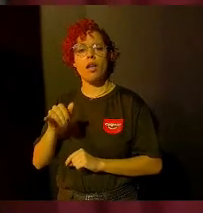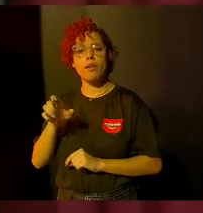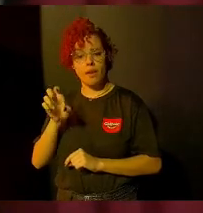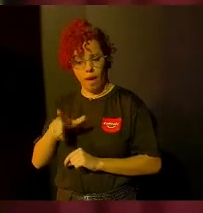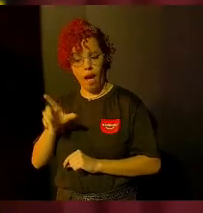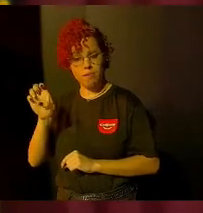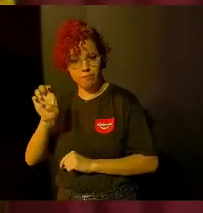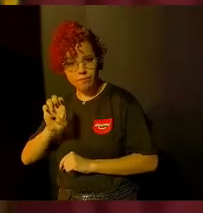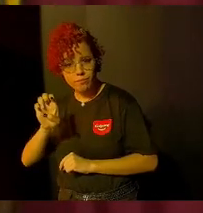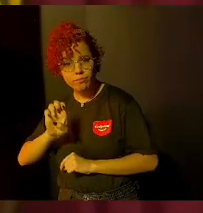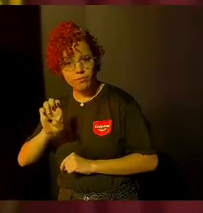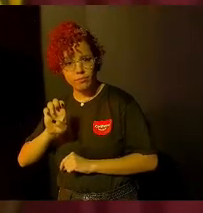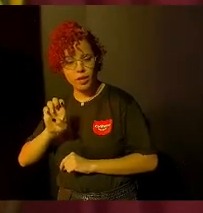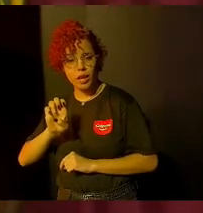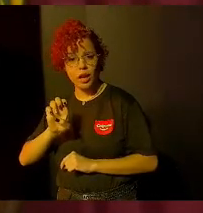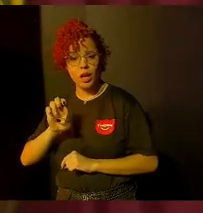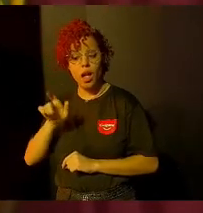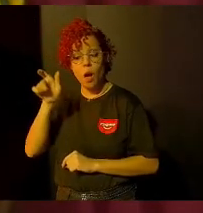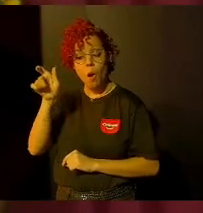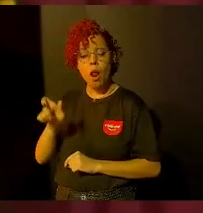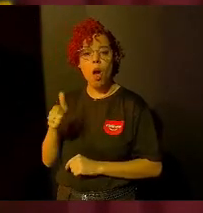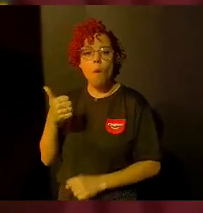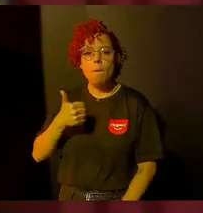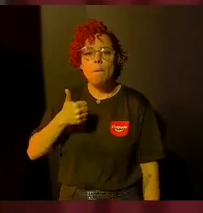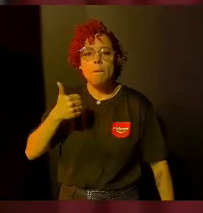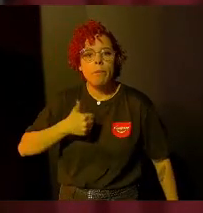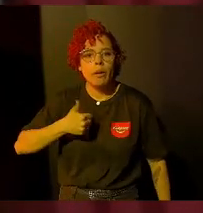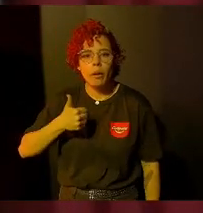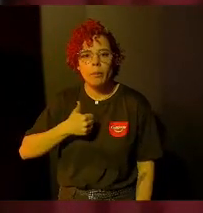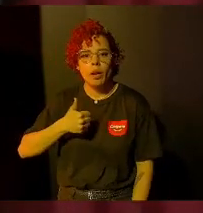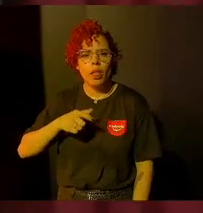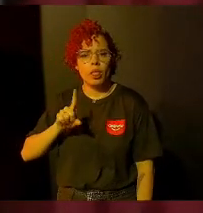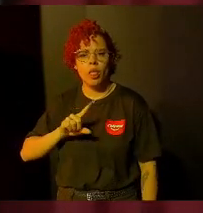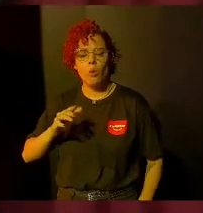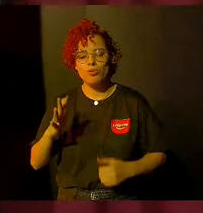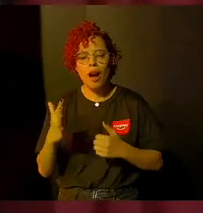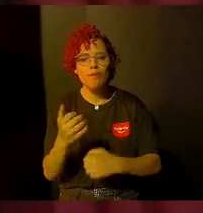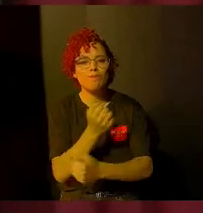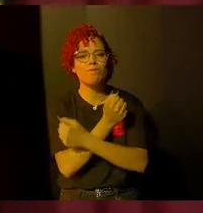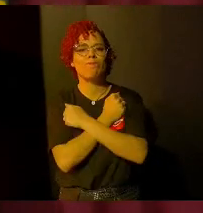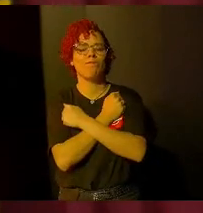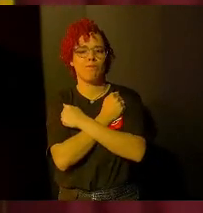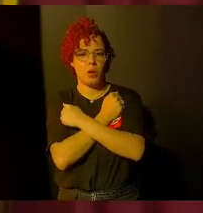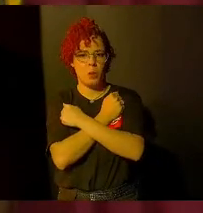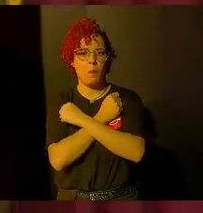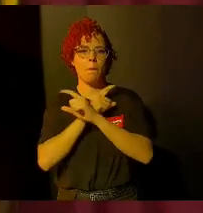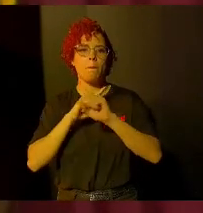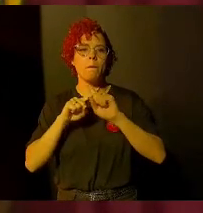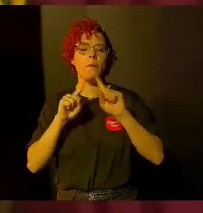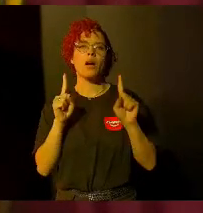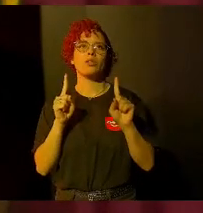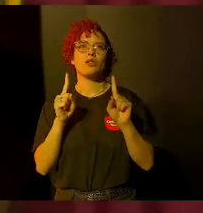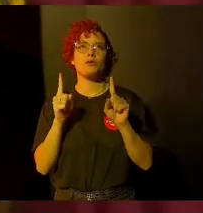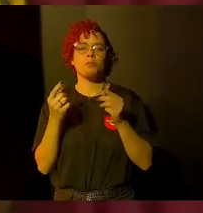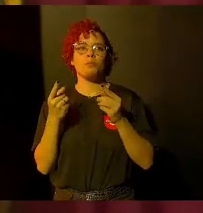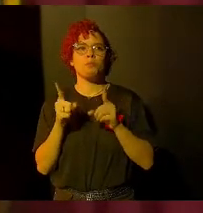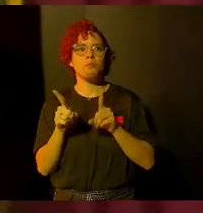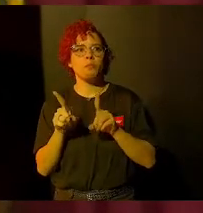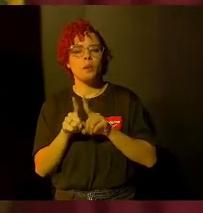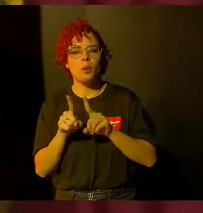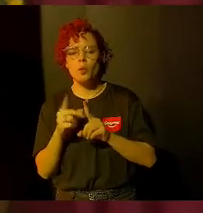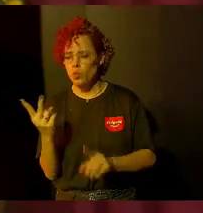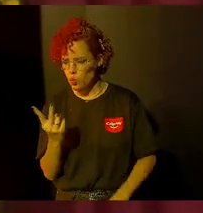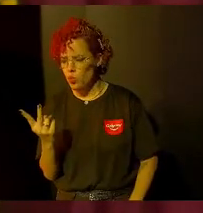gay e ele é o primeiro na família a não sorte acolher né você vocês